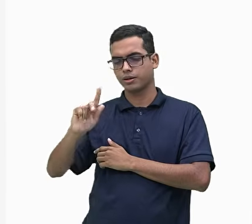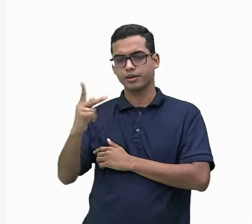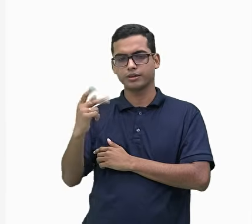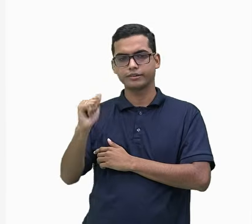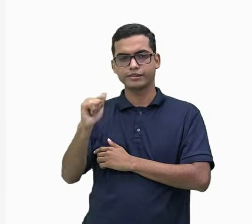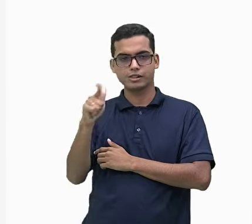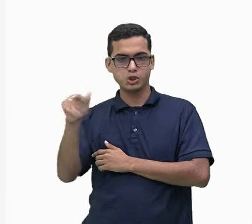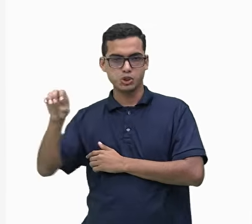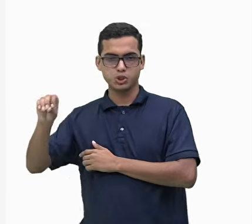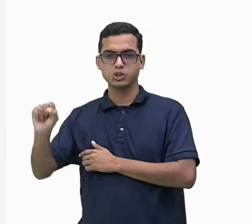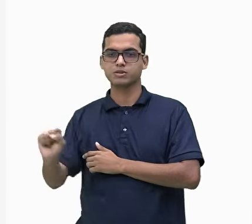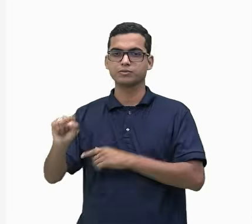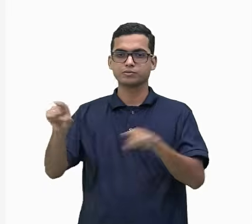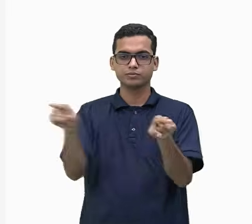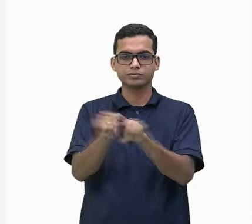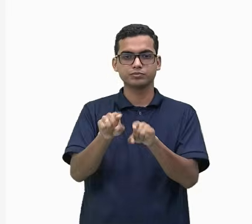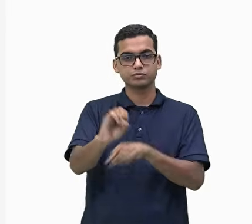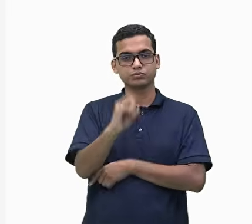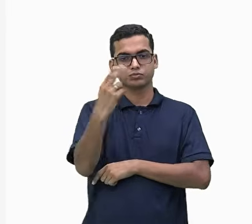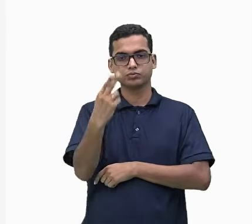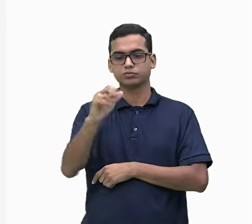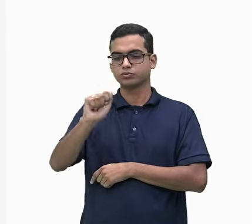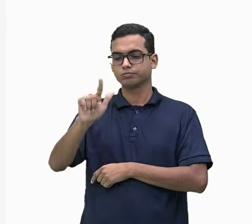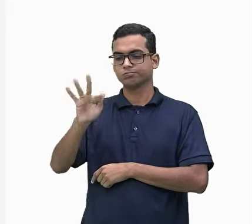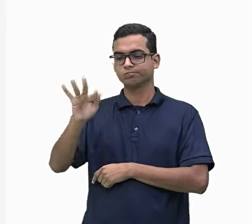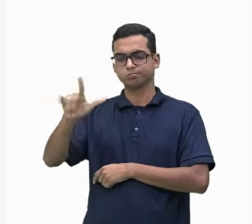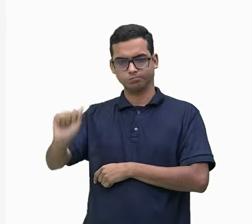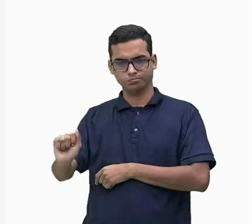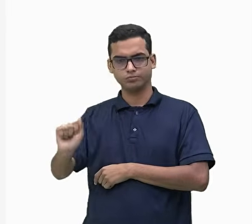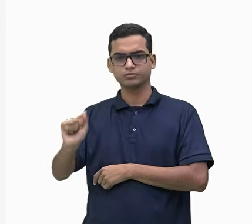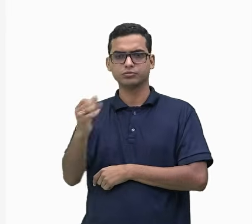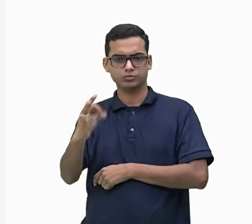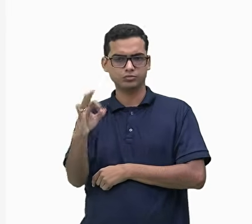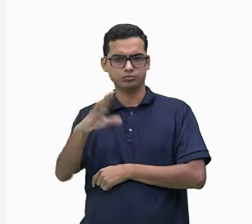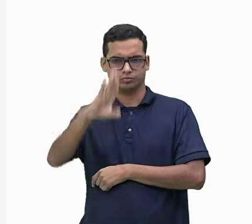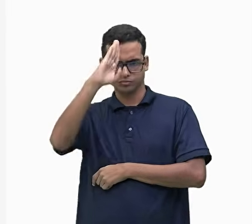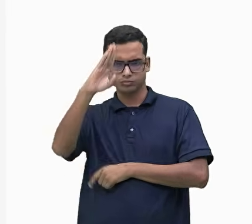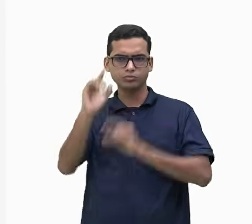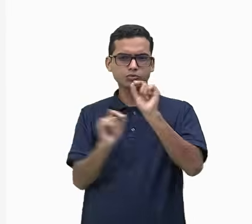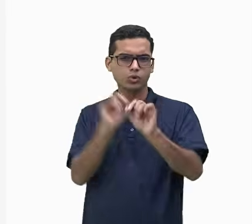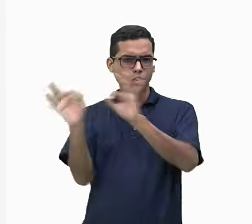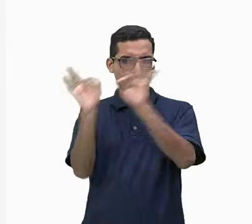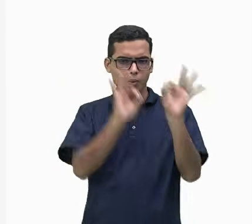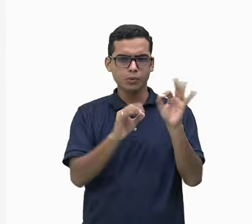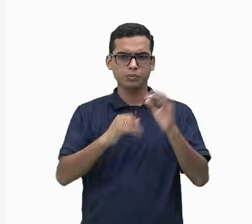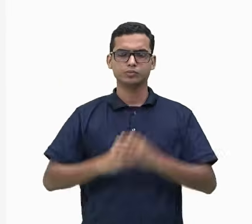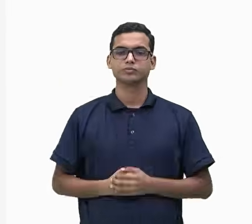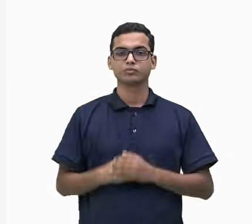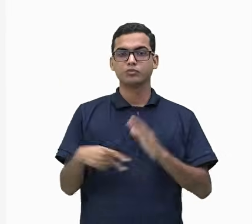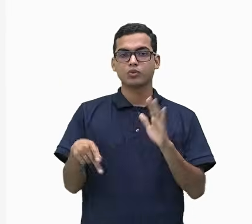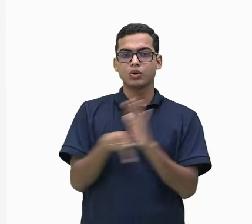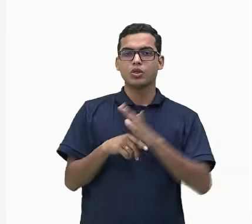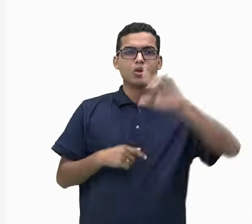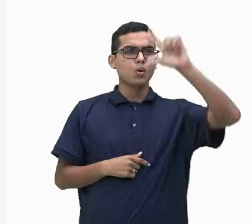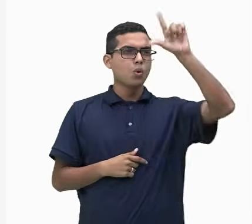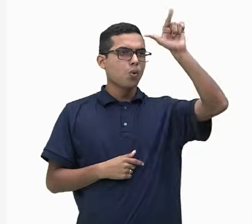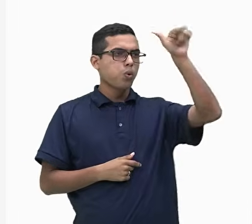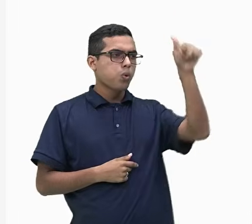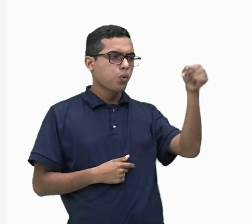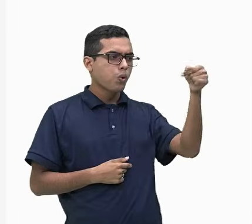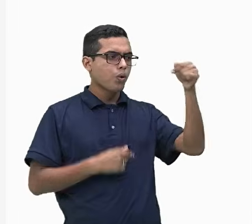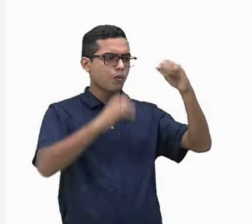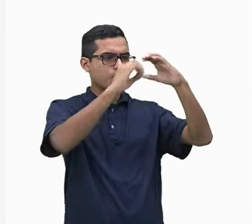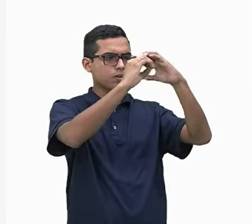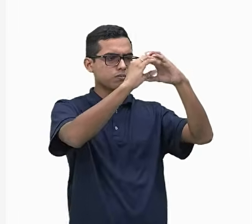tá? A gente pode observar principalmente ali, nós temos a lua cheia, por exemplo, que acaba marcando, se